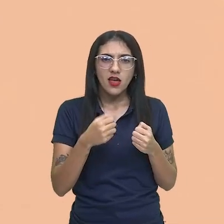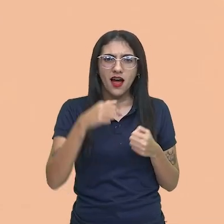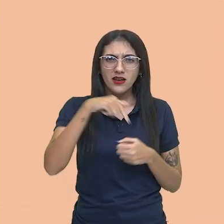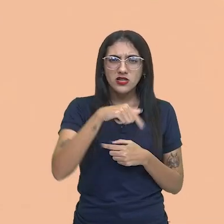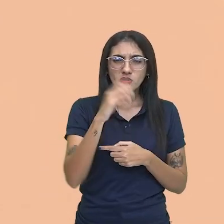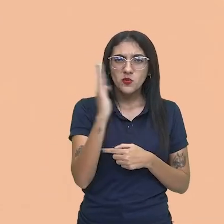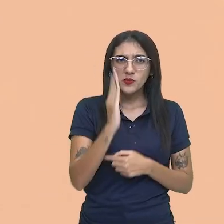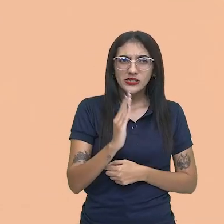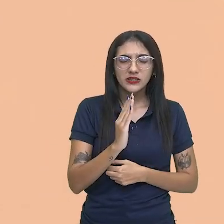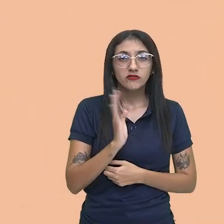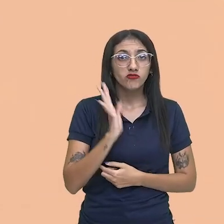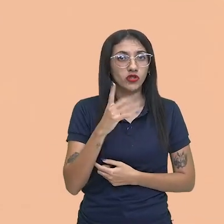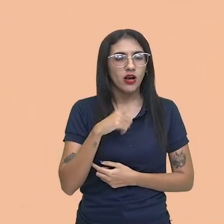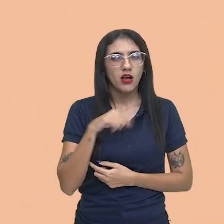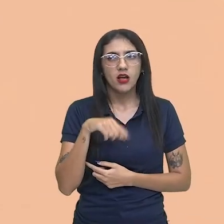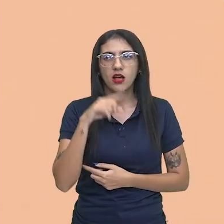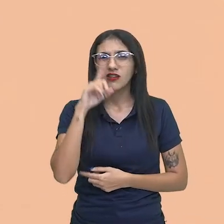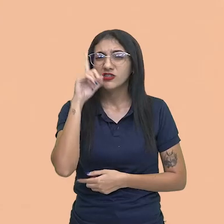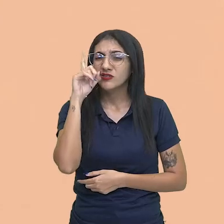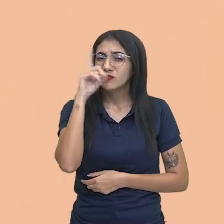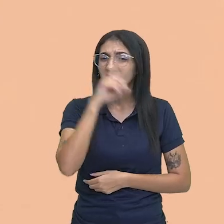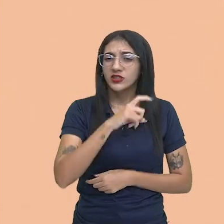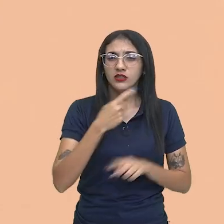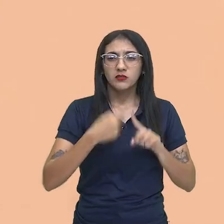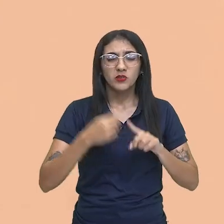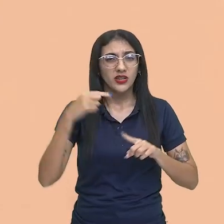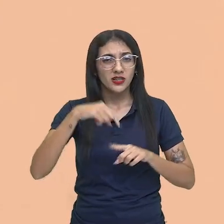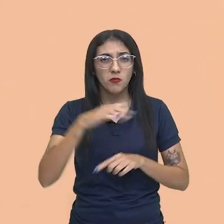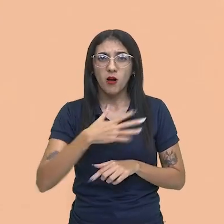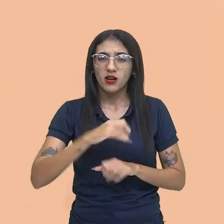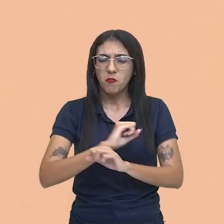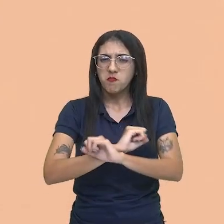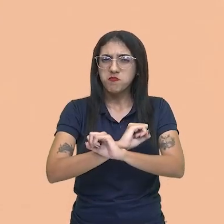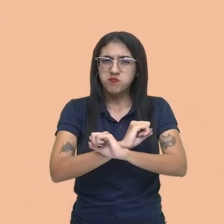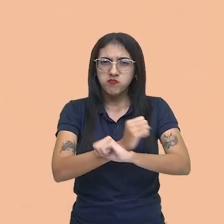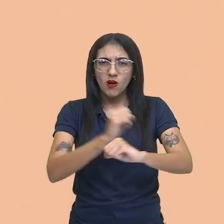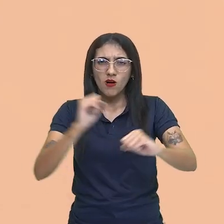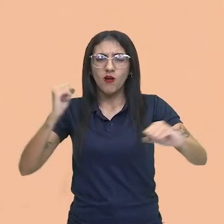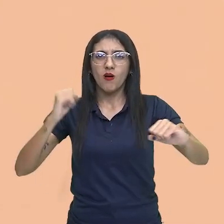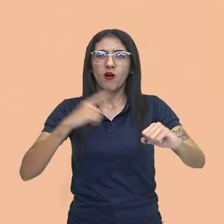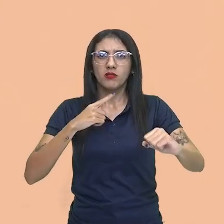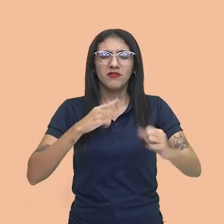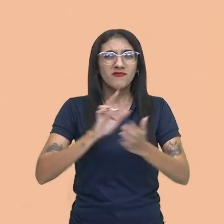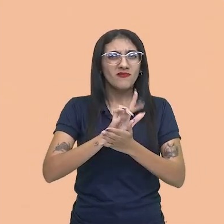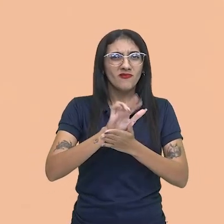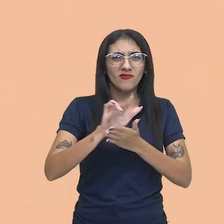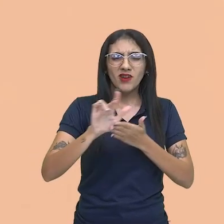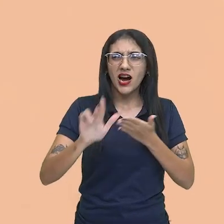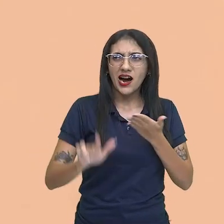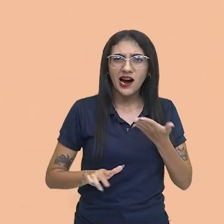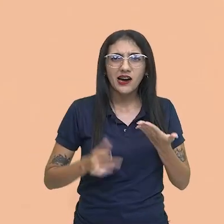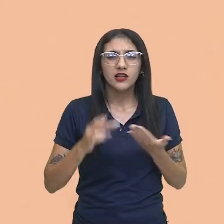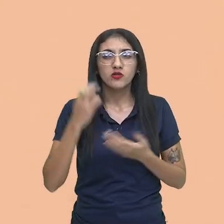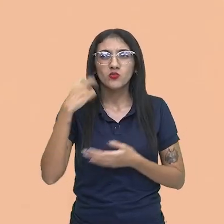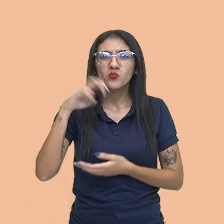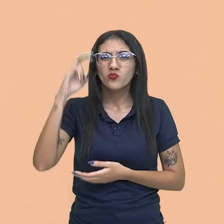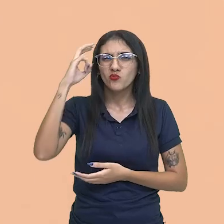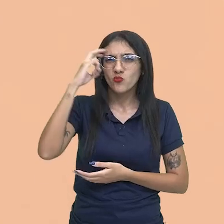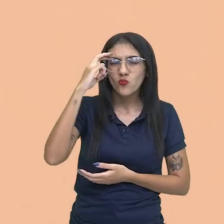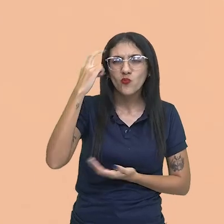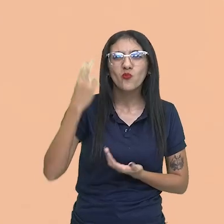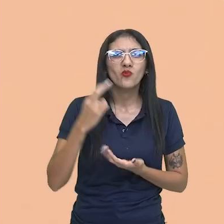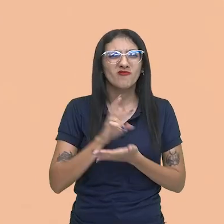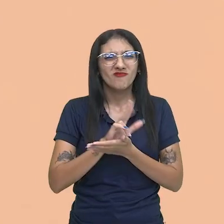uma dificuldade muito grande, né, porque o Brasil é um território muito grande, com muitas diferenças culturais, muitos pensamentos,